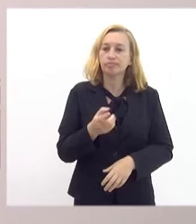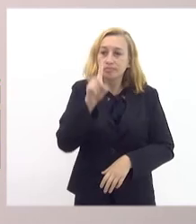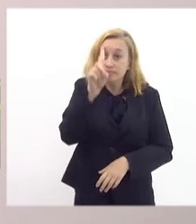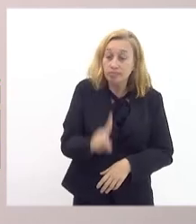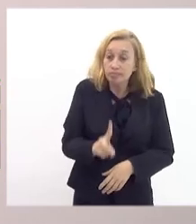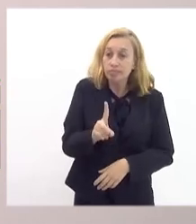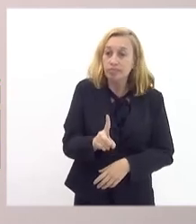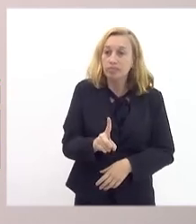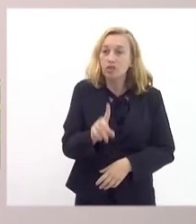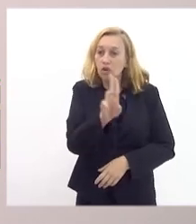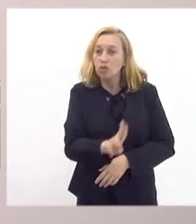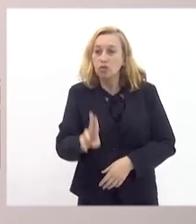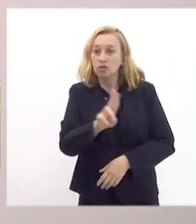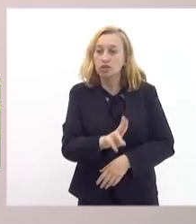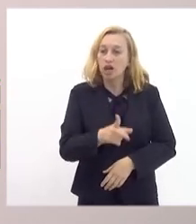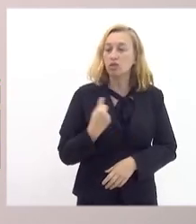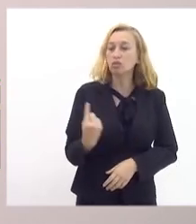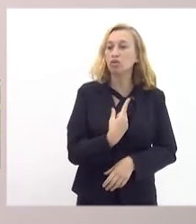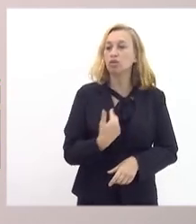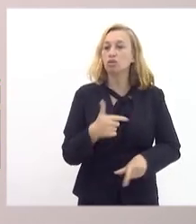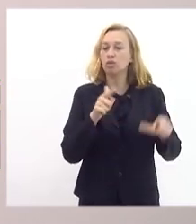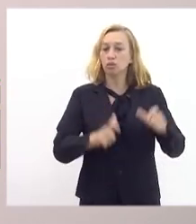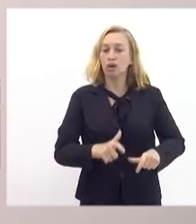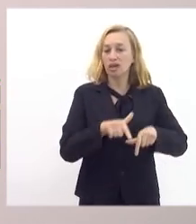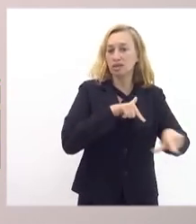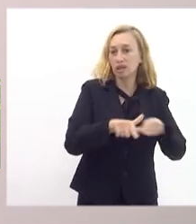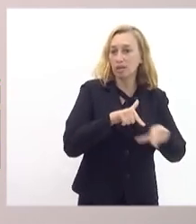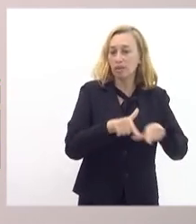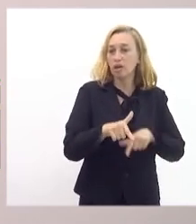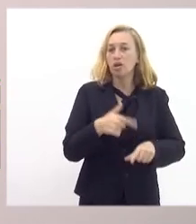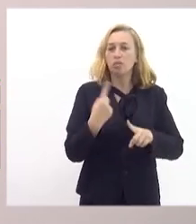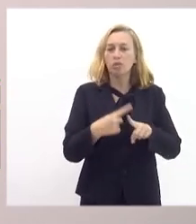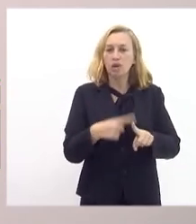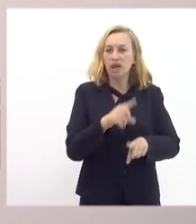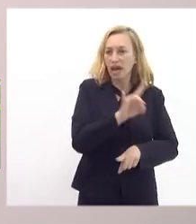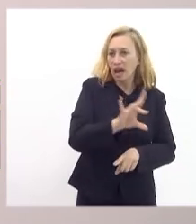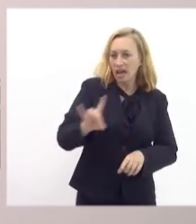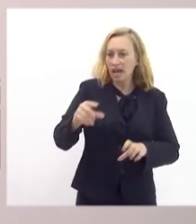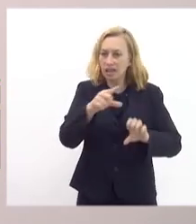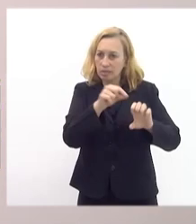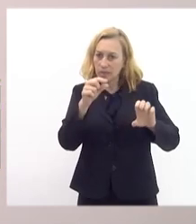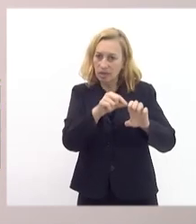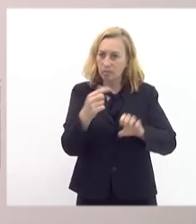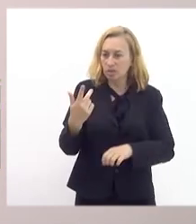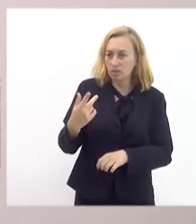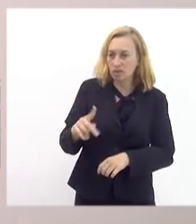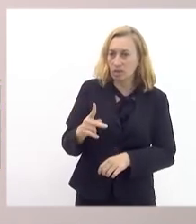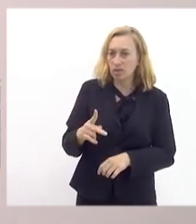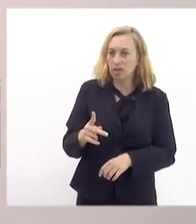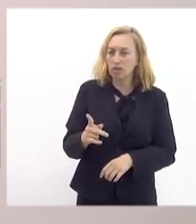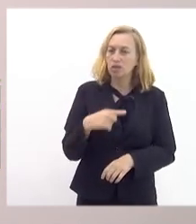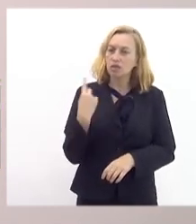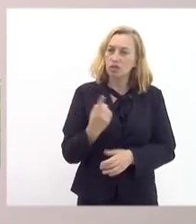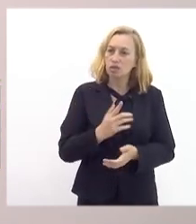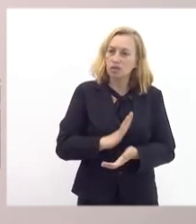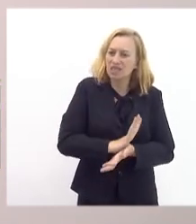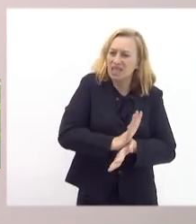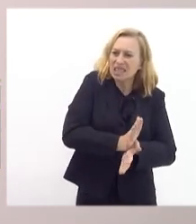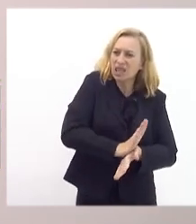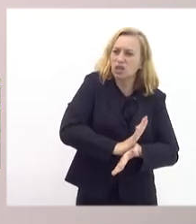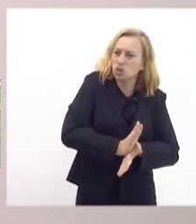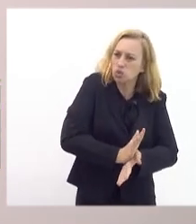direito de utilizar o nosso território de trabalho porque cada cada empreendimento desse a gente vai ser esmagado